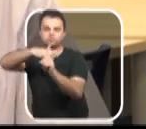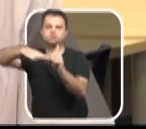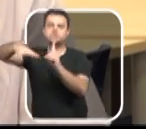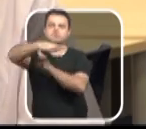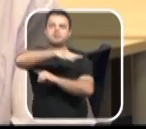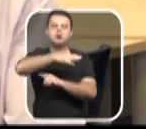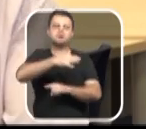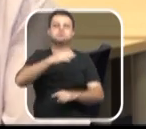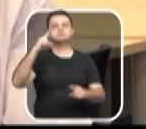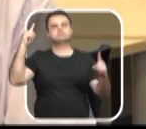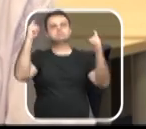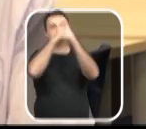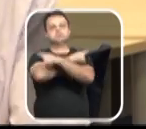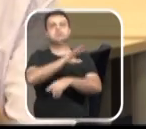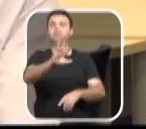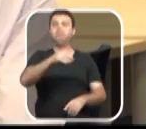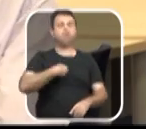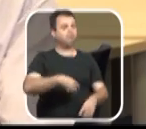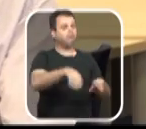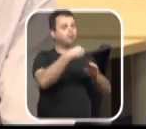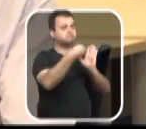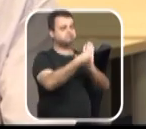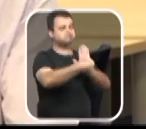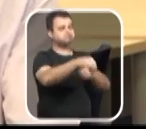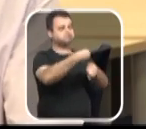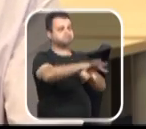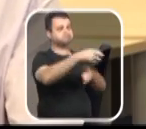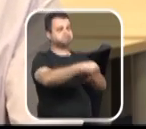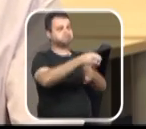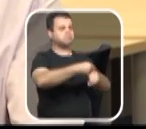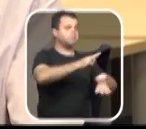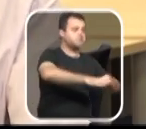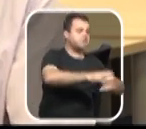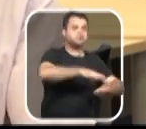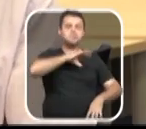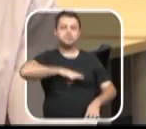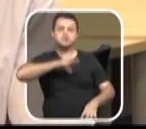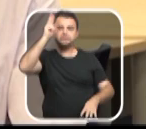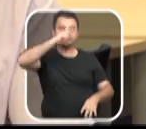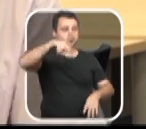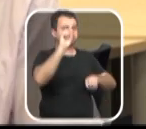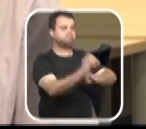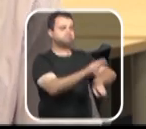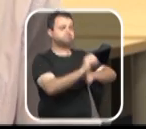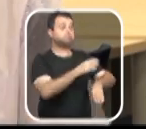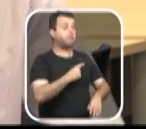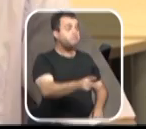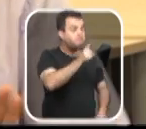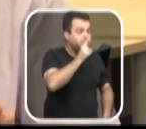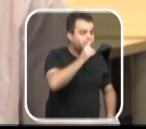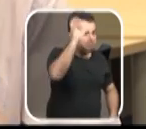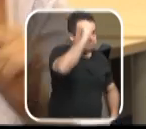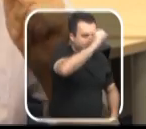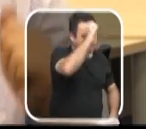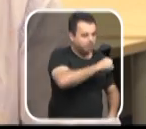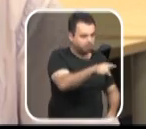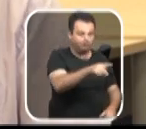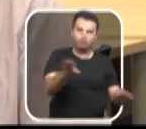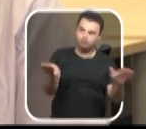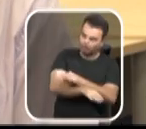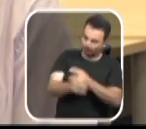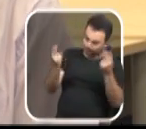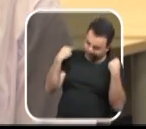conteúdos. O que a escola fazia? Dava conteúdos e calem a boca e aprendam. Isso é muito